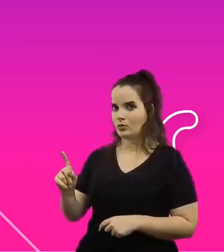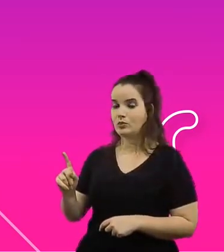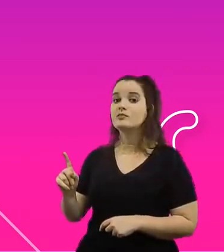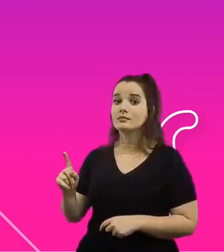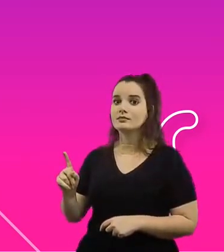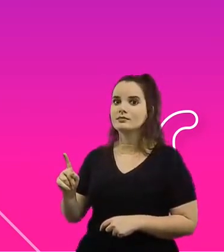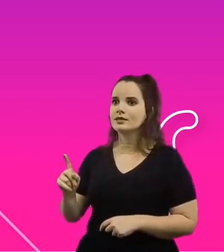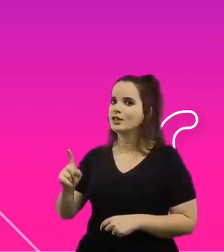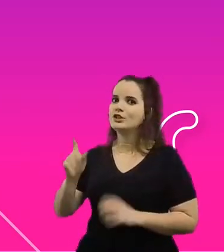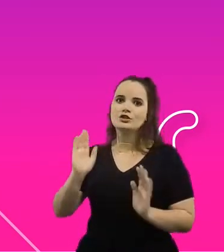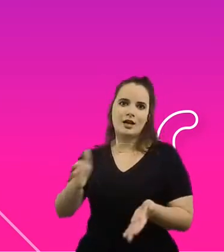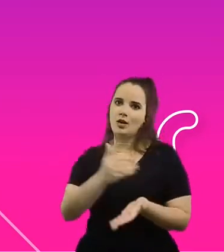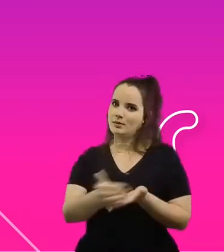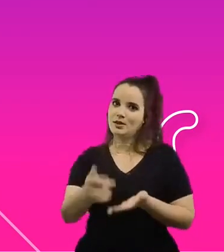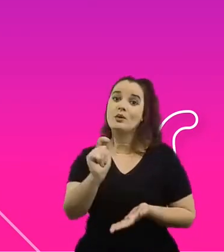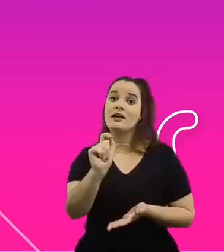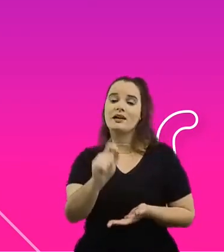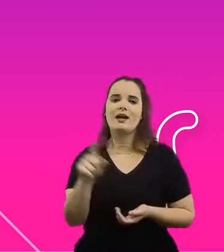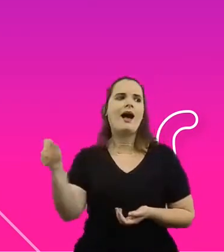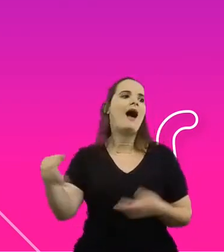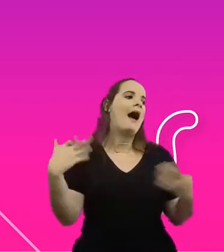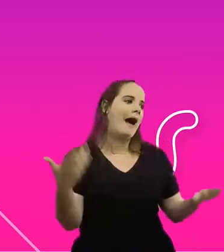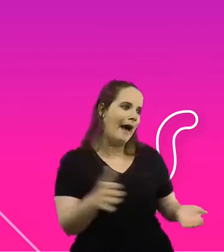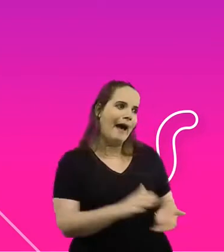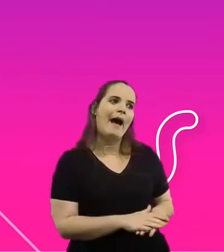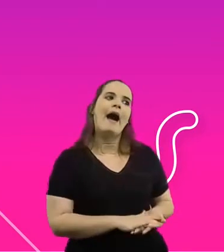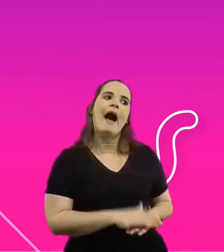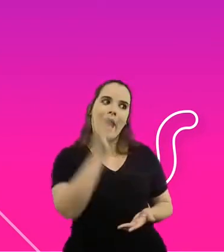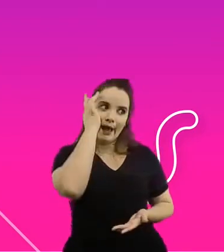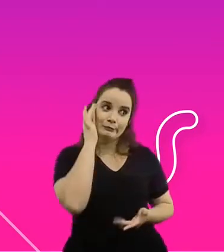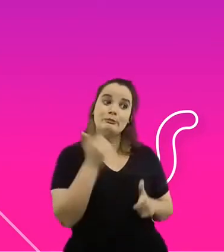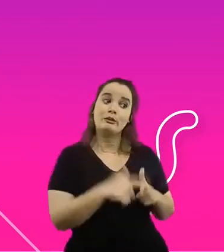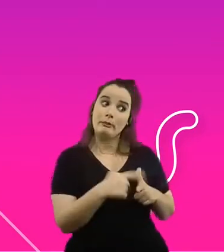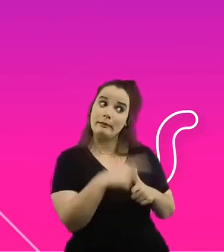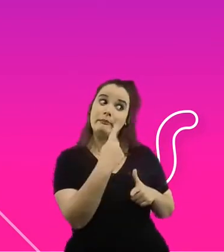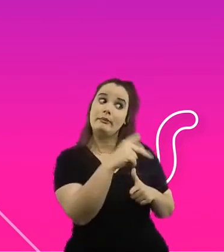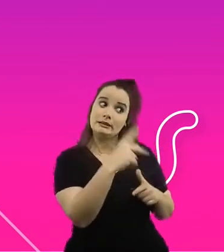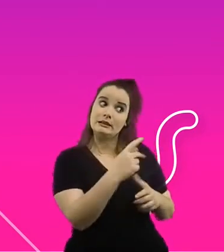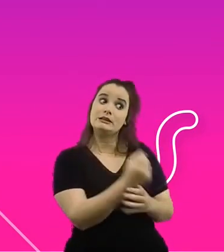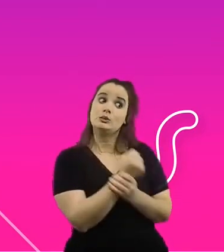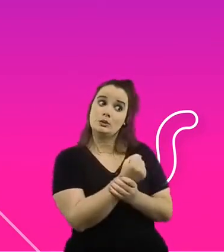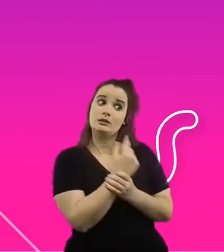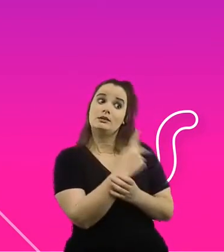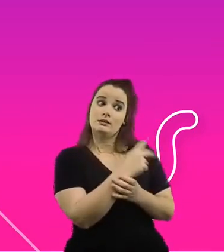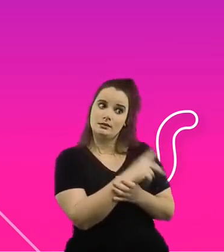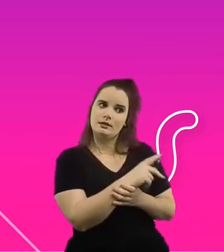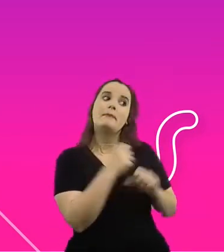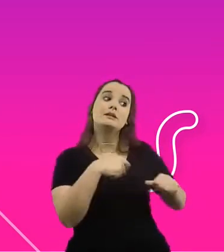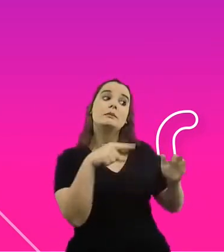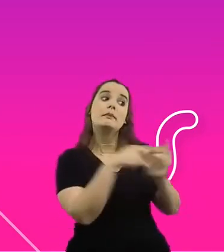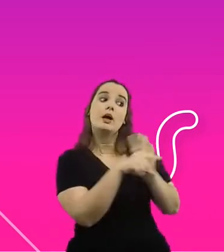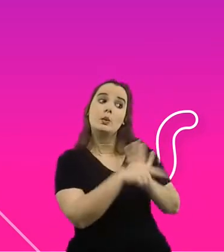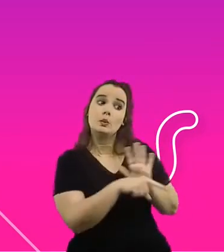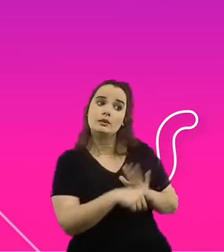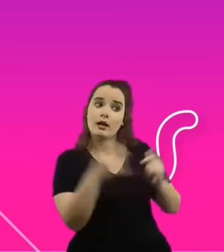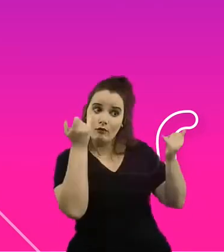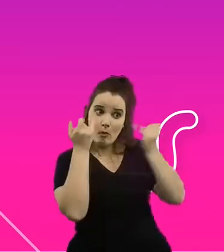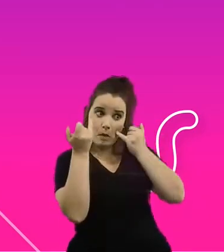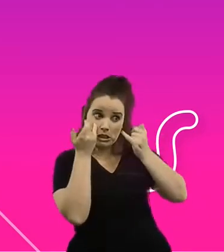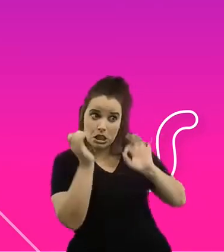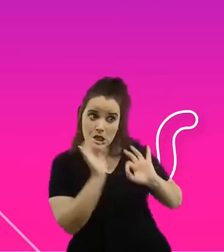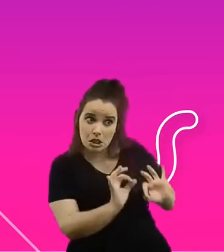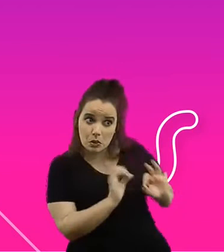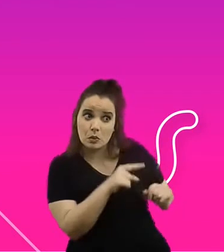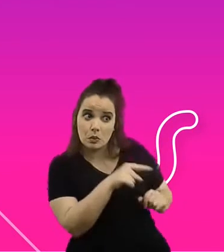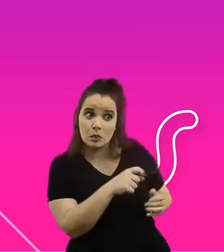aquela conversa. Acredito que tem um problema de segurança com a sua conta, preciso checar algumas informações com você, etc e tal.